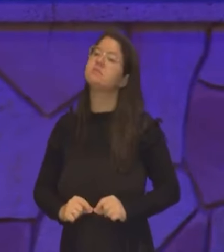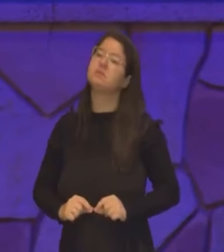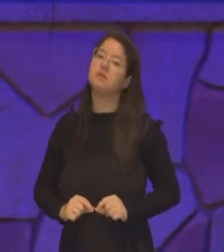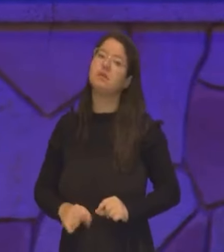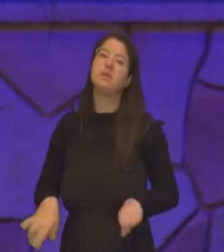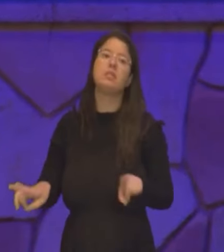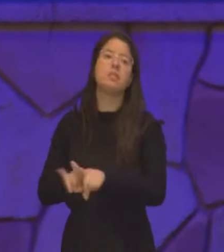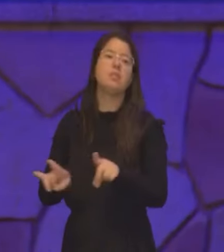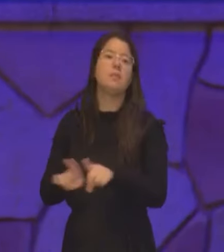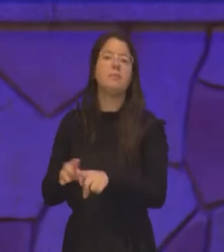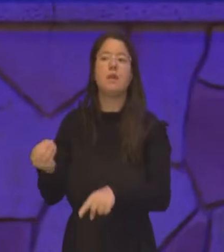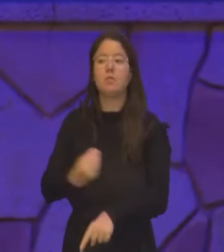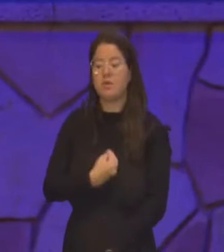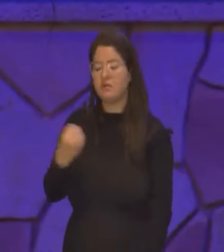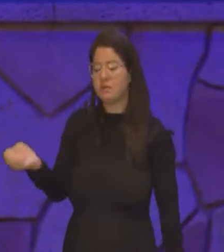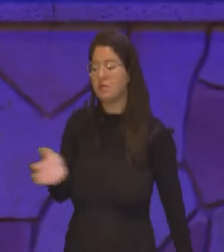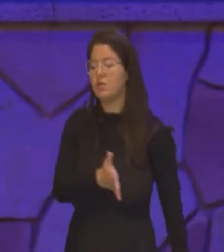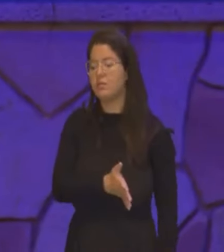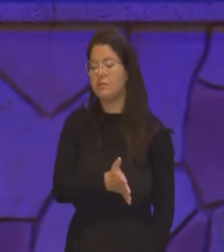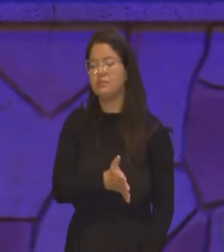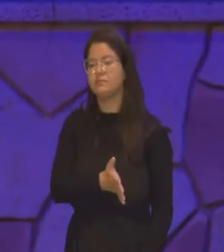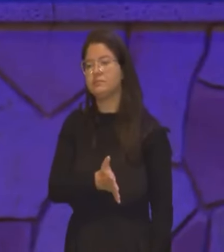e reconstrução.